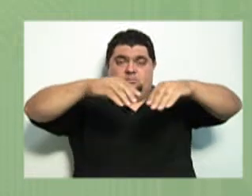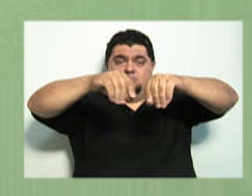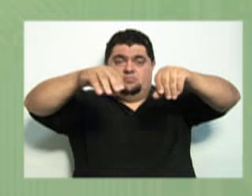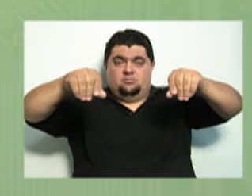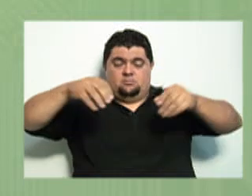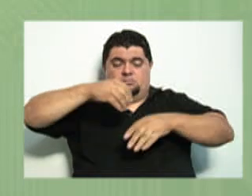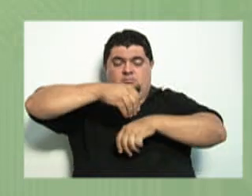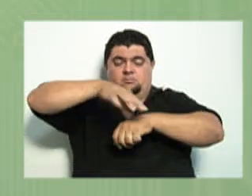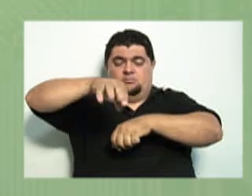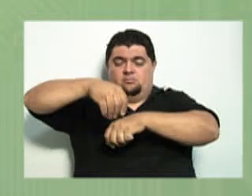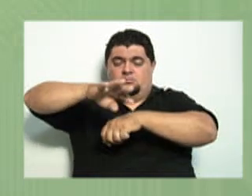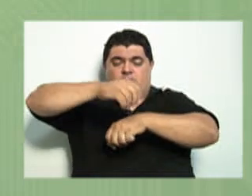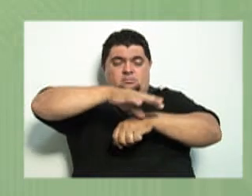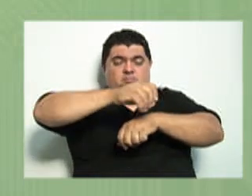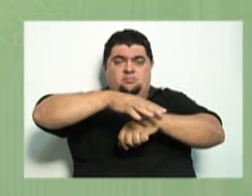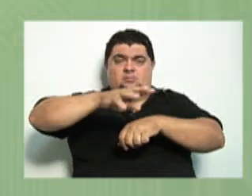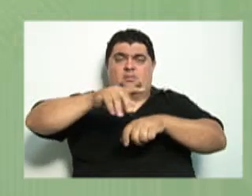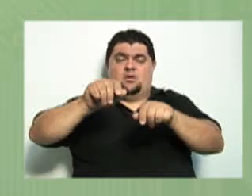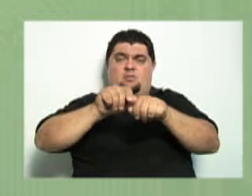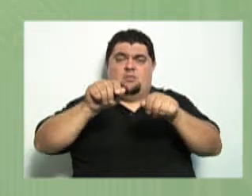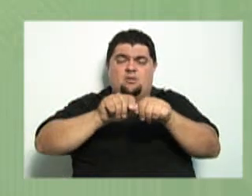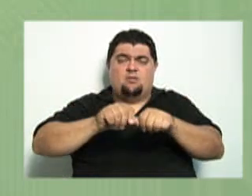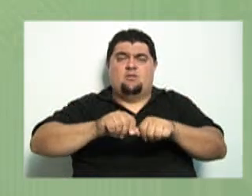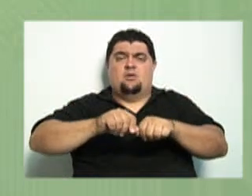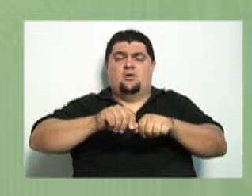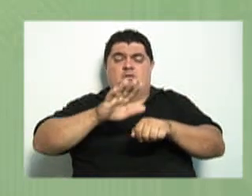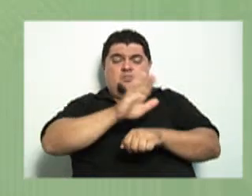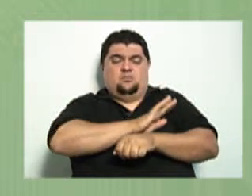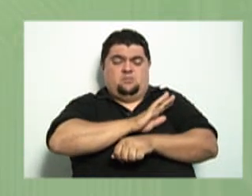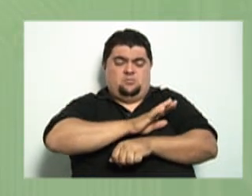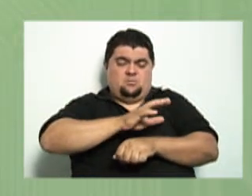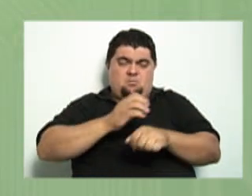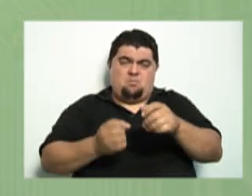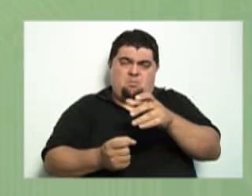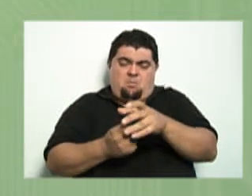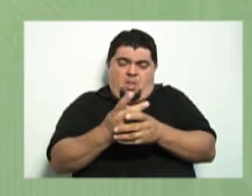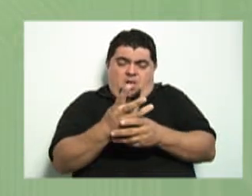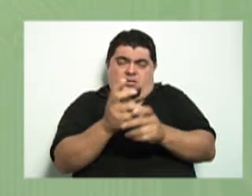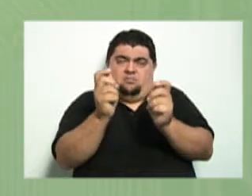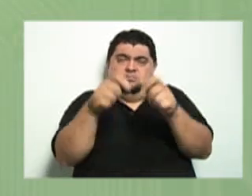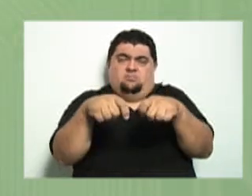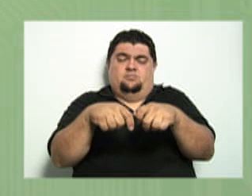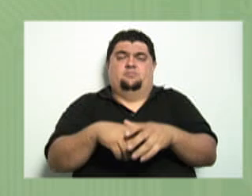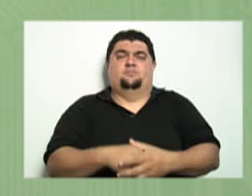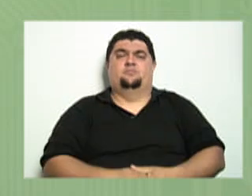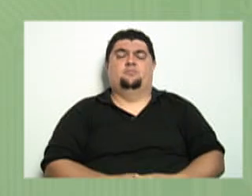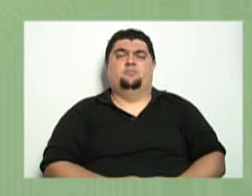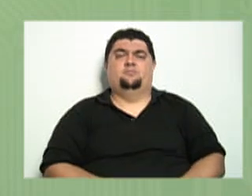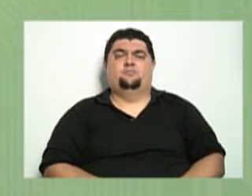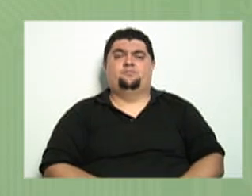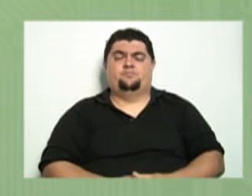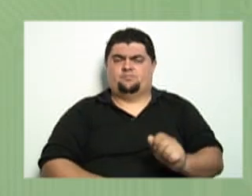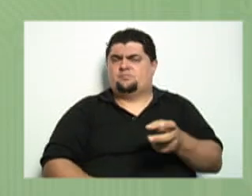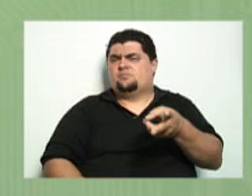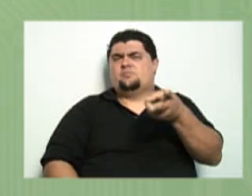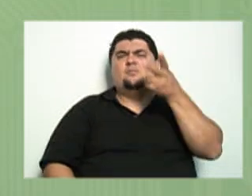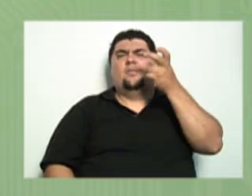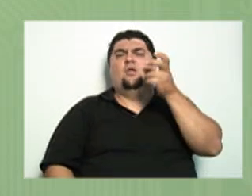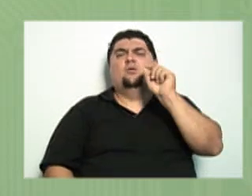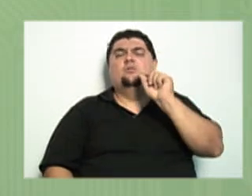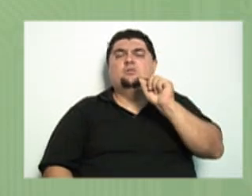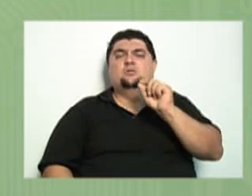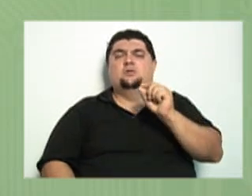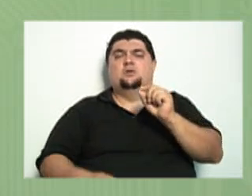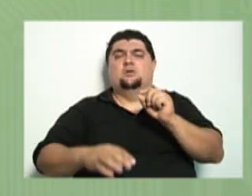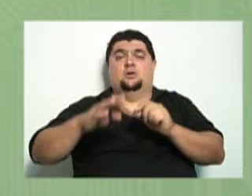terra, fragmentação, multiplicação das riquezas nas terras. A gente vê que na principal